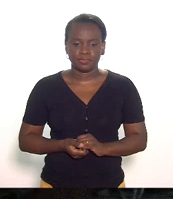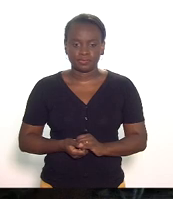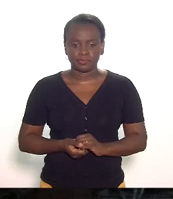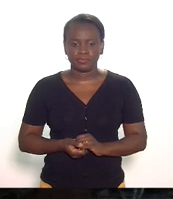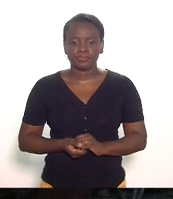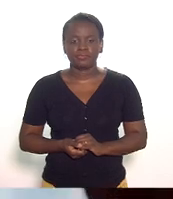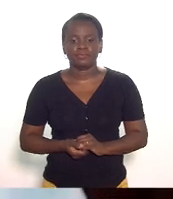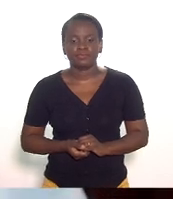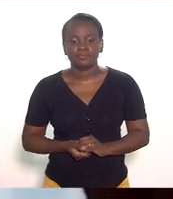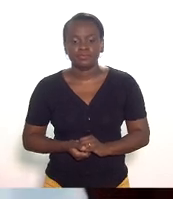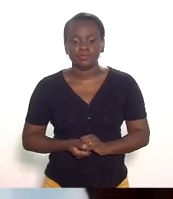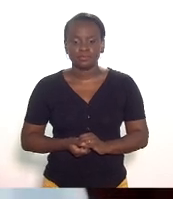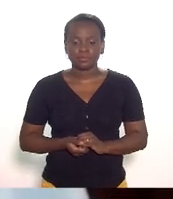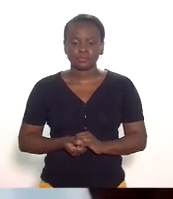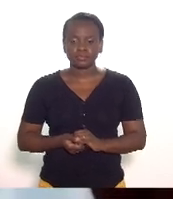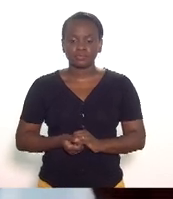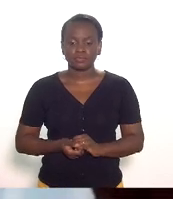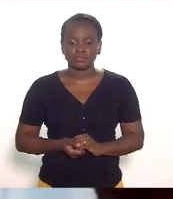Presidente,